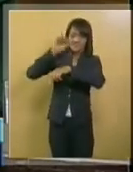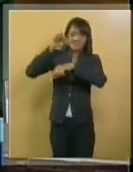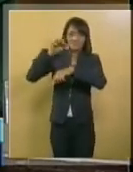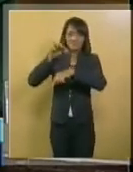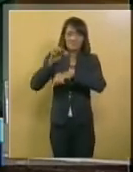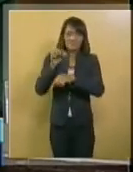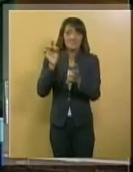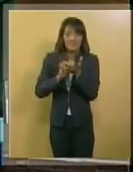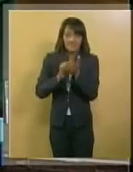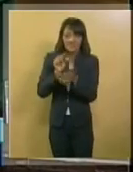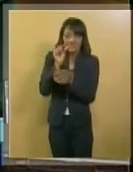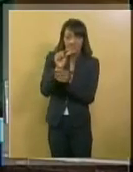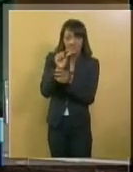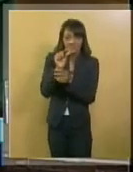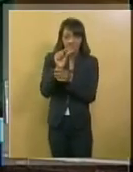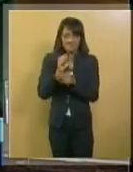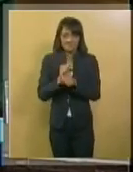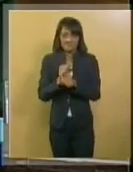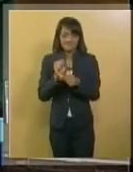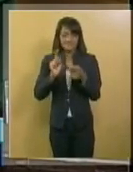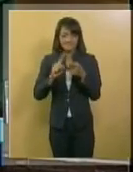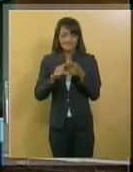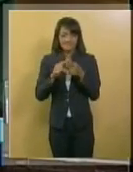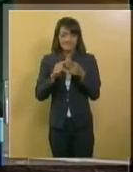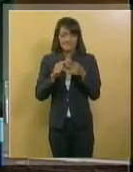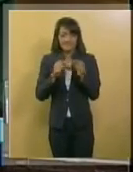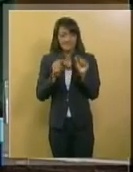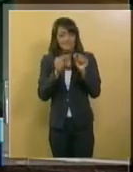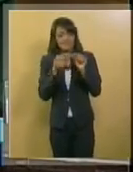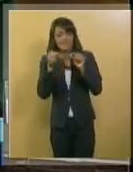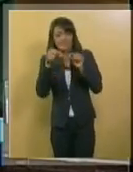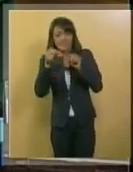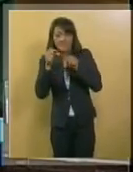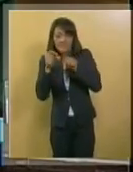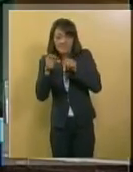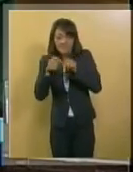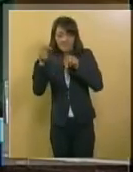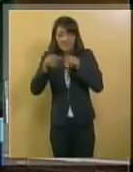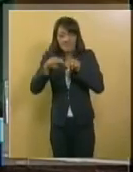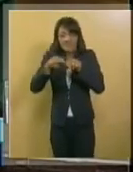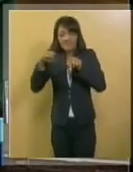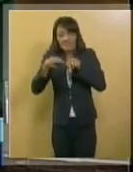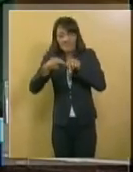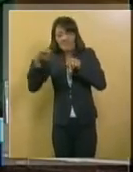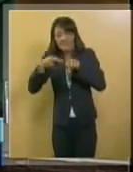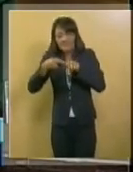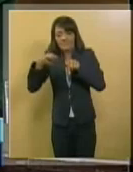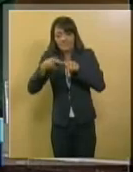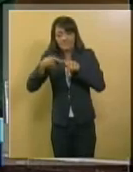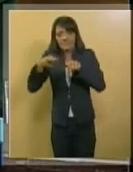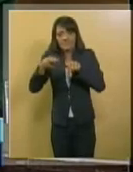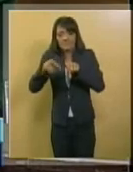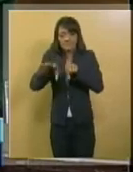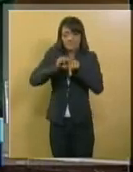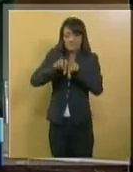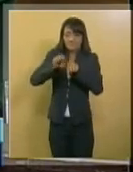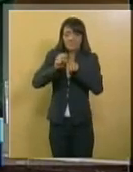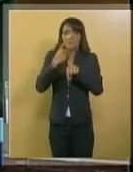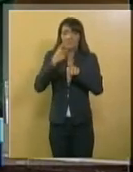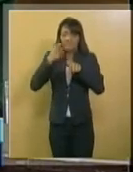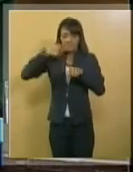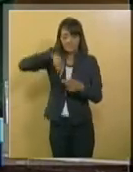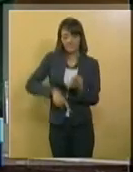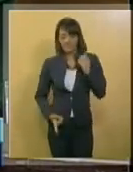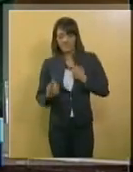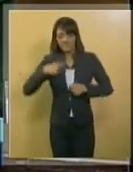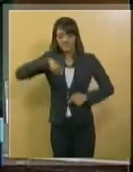mosquinha. O parasita na boca desse inseto, quando ele morde, ele vai lambendo, vai inoculando o parasita na corrente sanguínea.